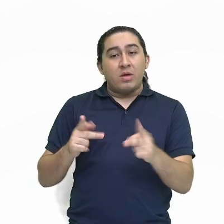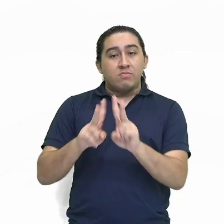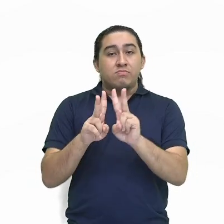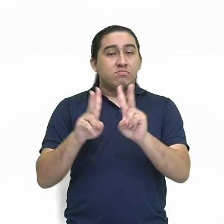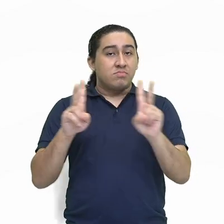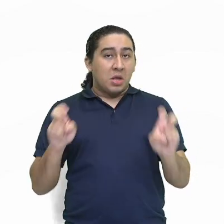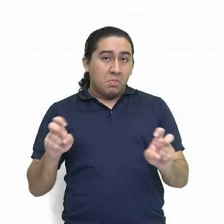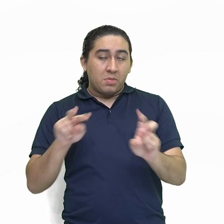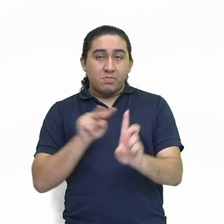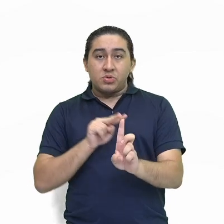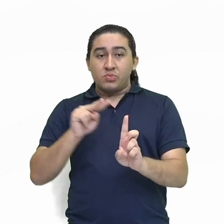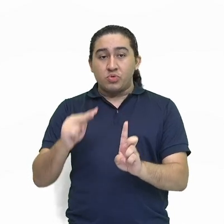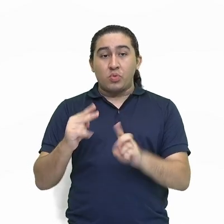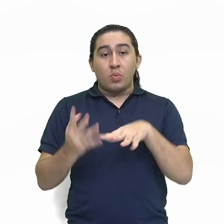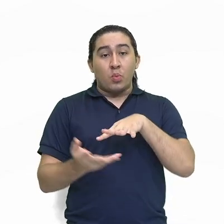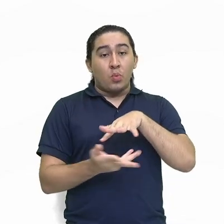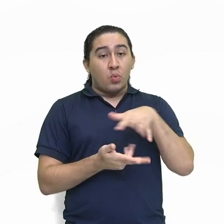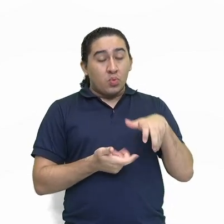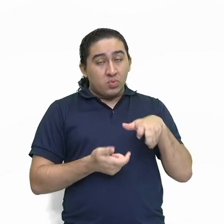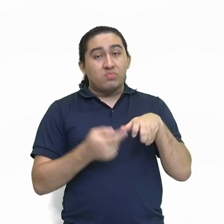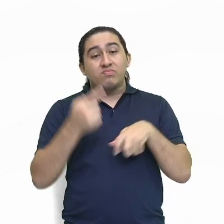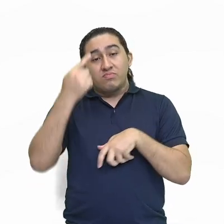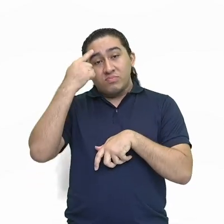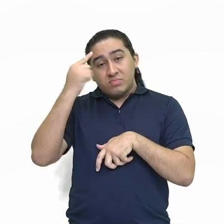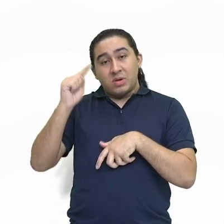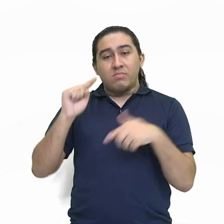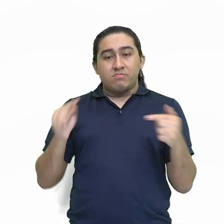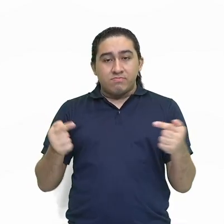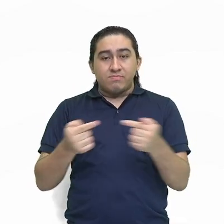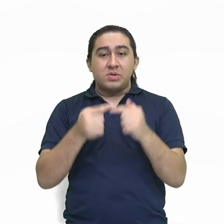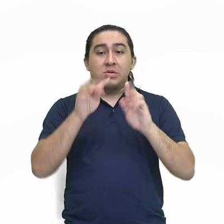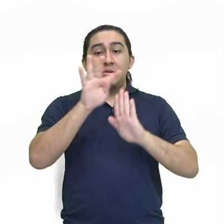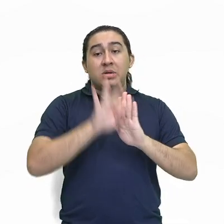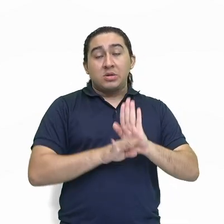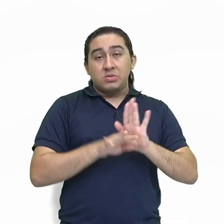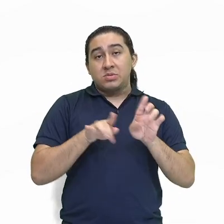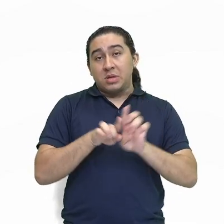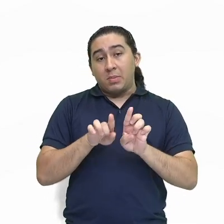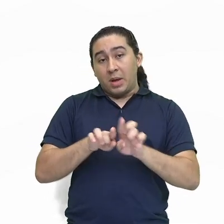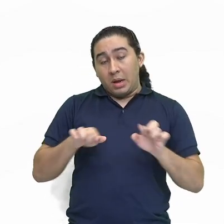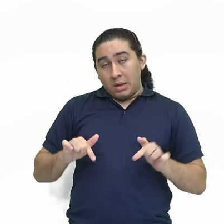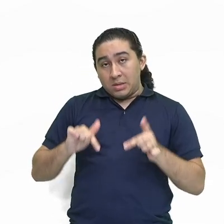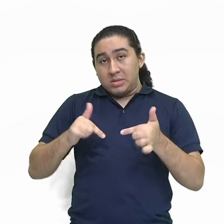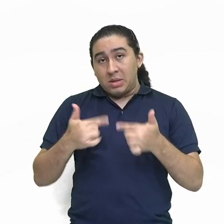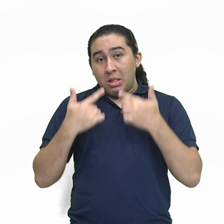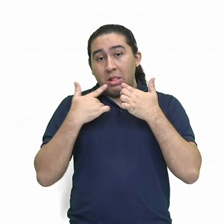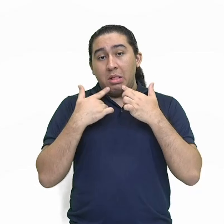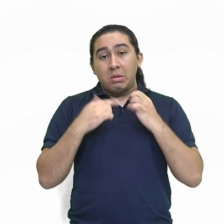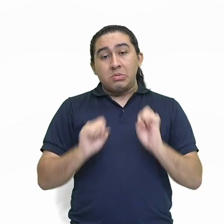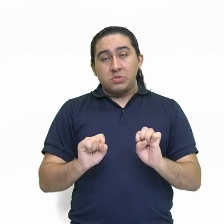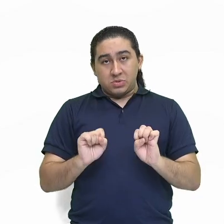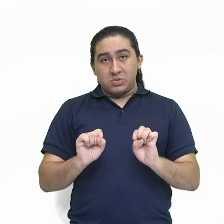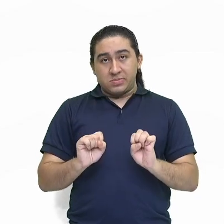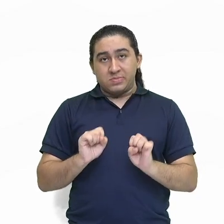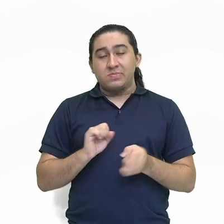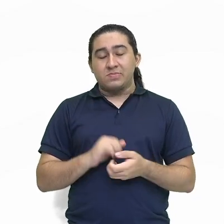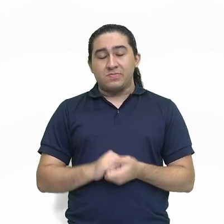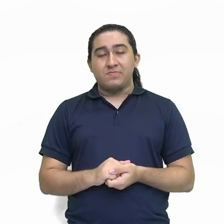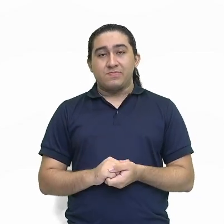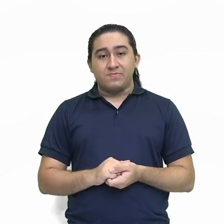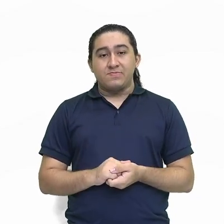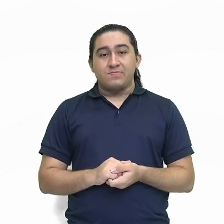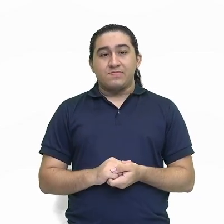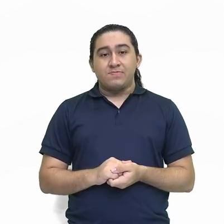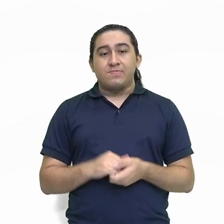diversas temáticas, visões de mundo, ideologias vinculadas nos textos e atos